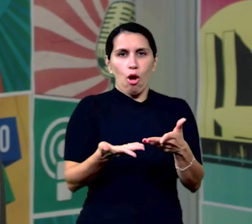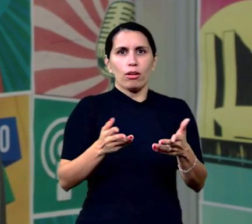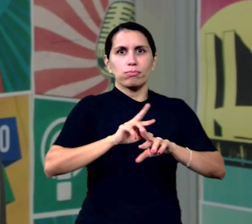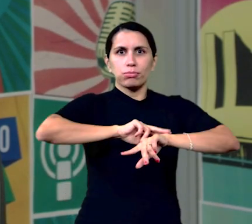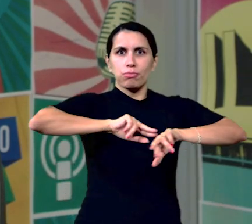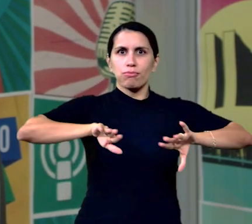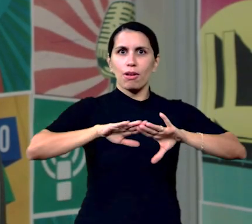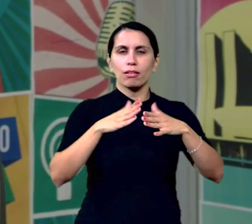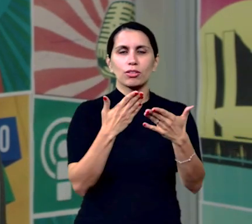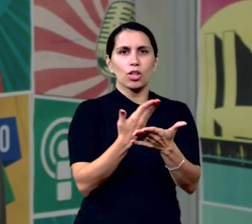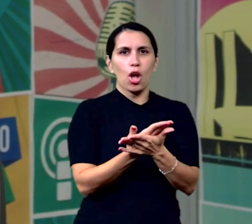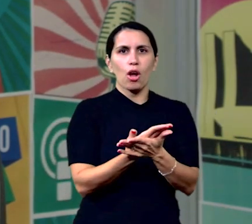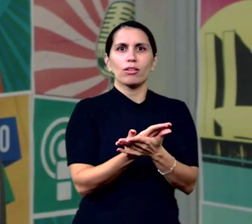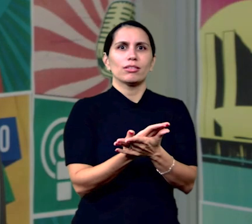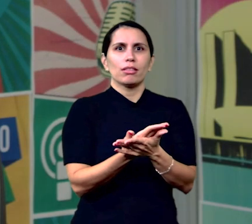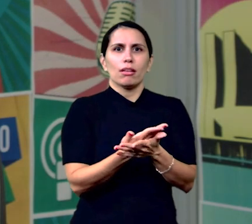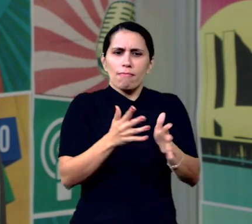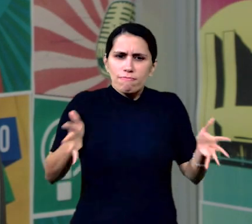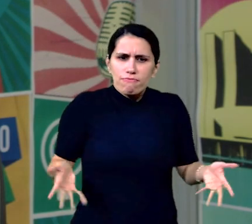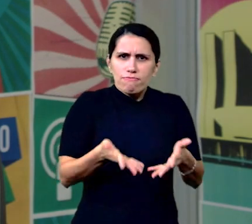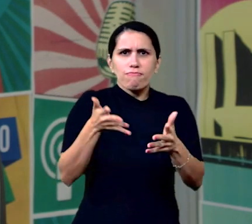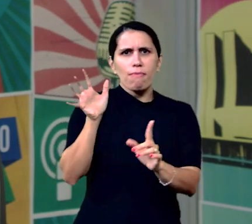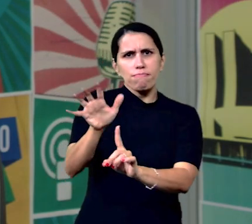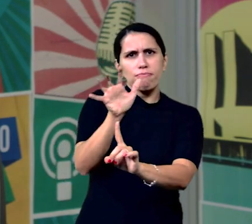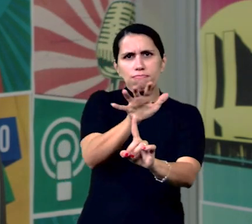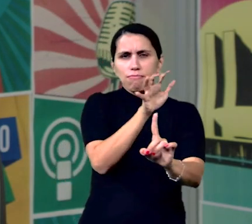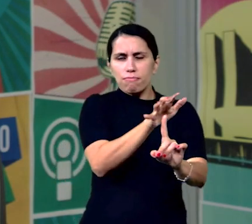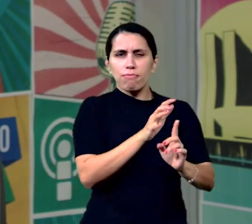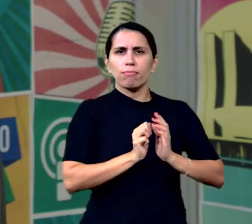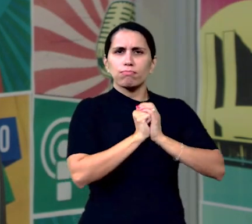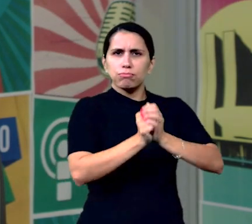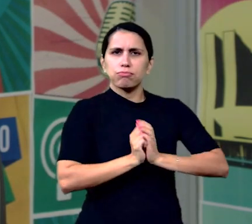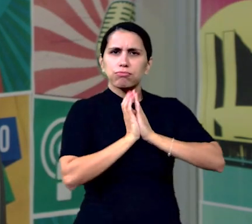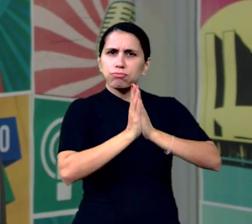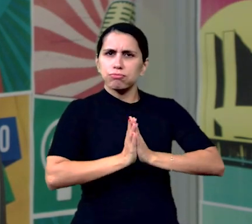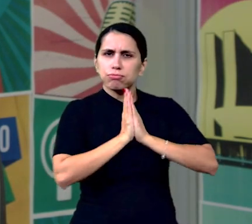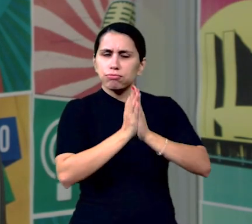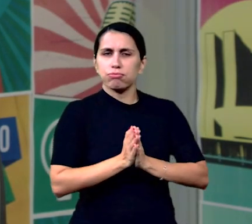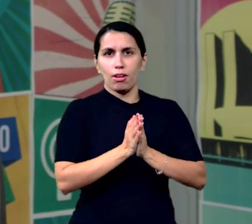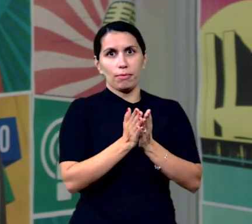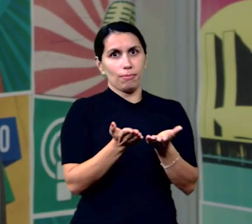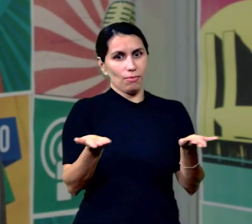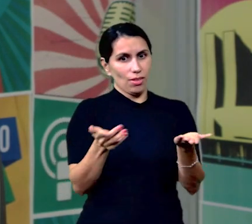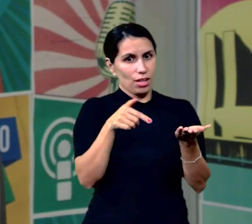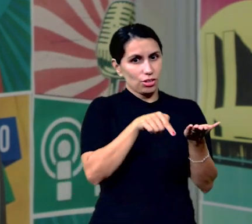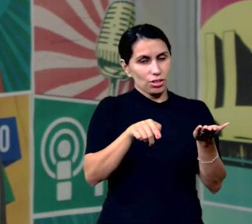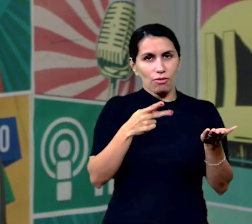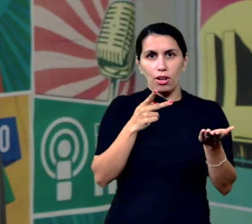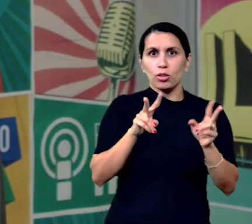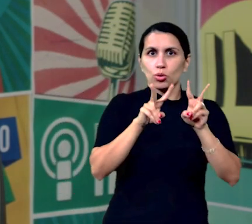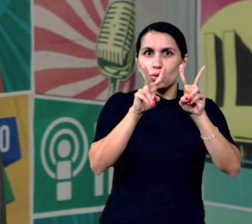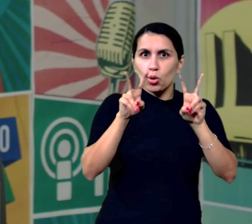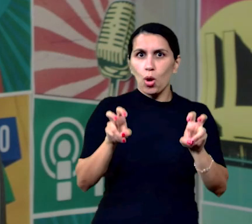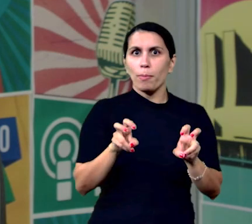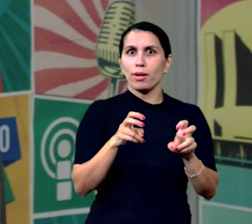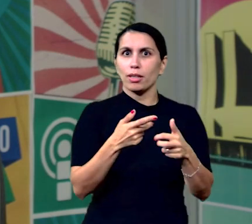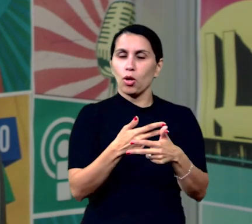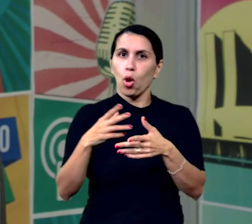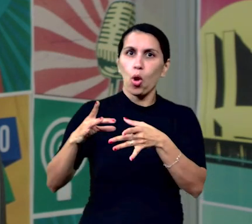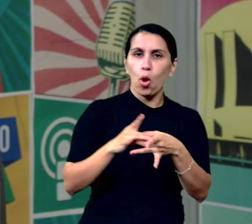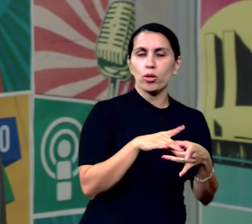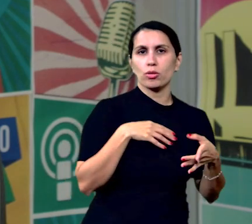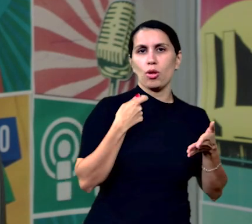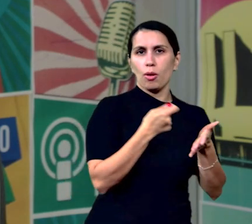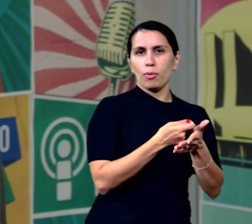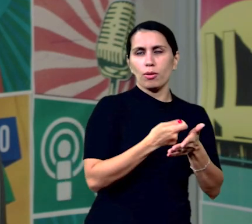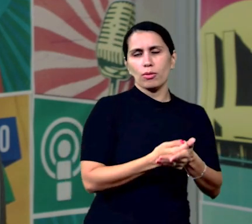pública, não é, promovendo rezas, cultos, não é, obrigatórios, não é, a gente está falando aqui daquilo que é obrigatório, mas sobretudo,